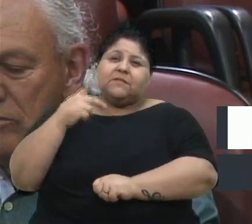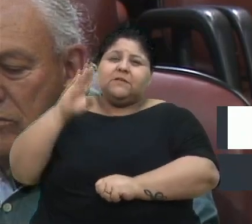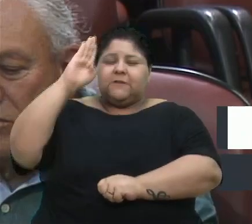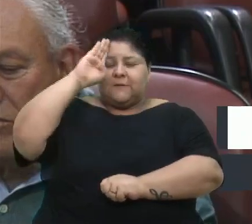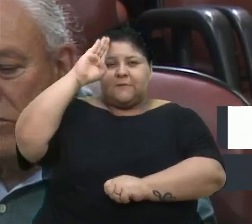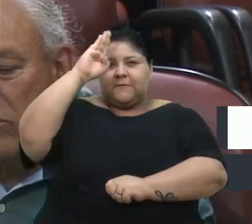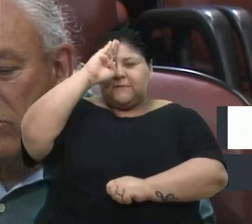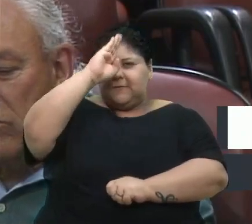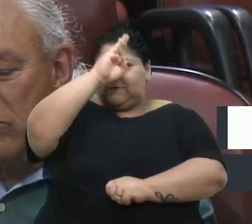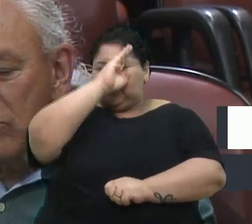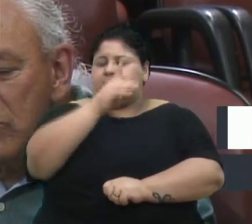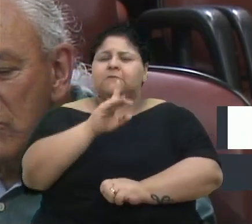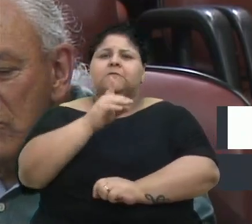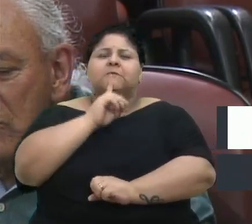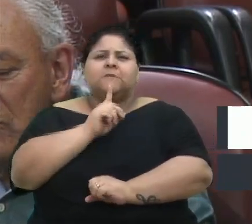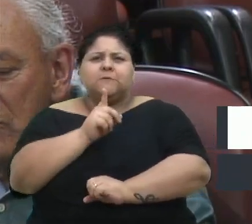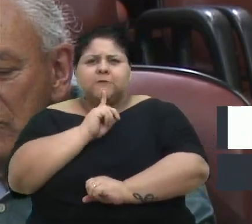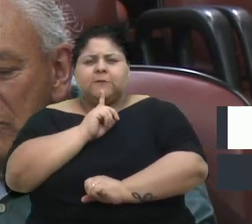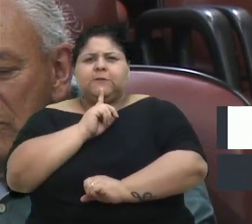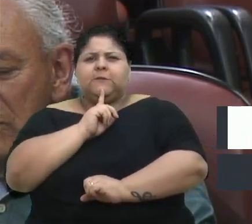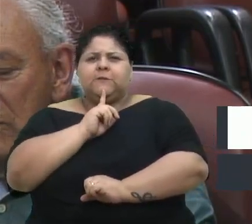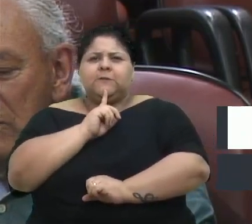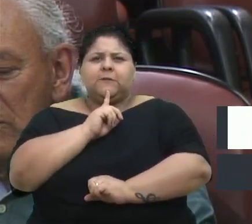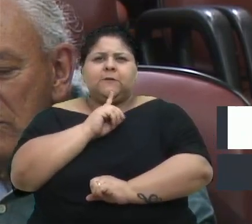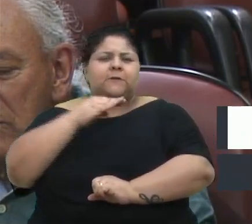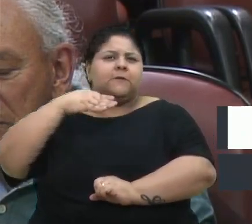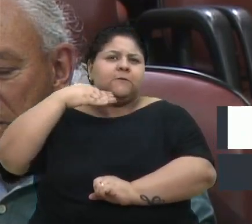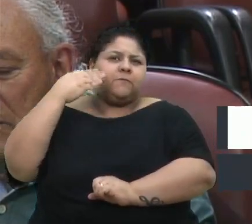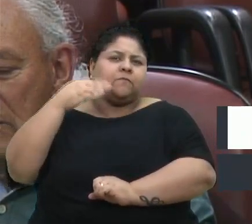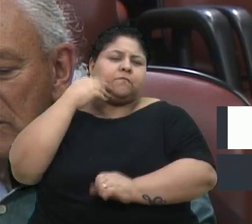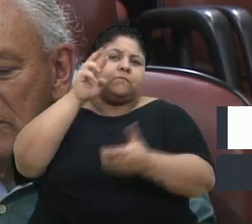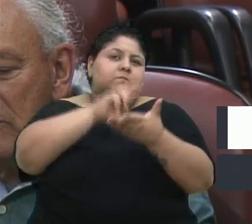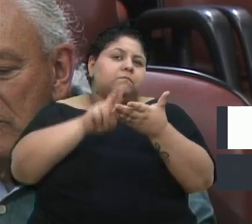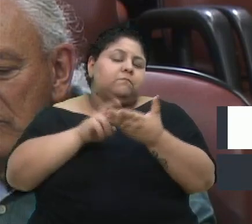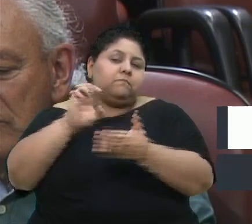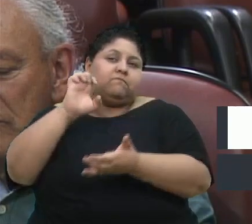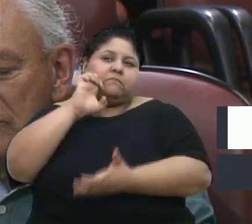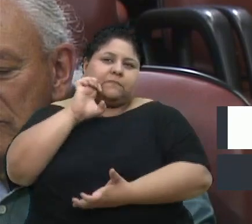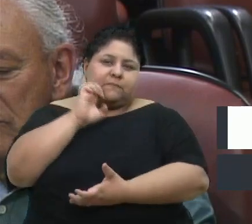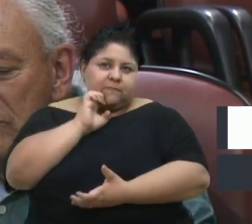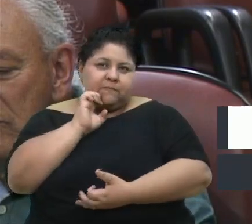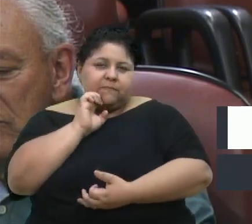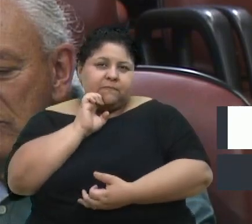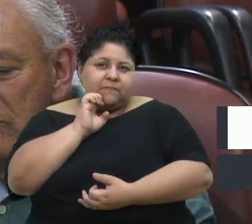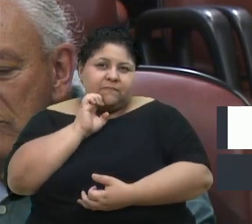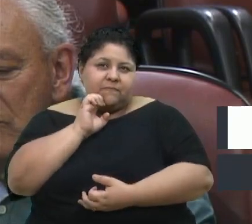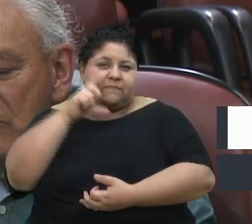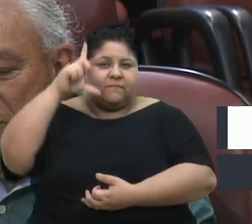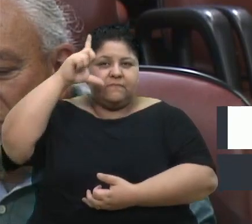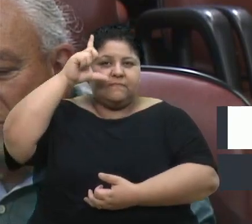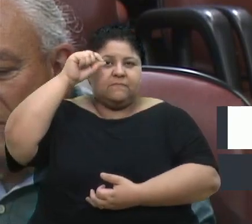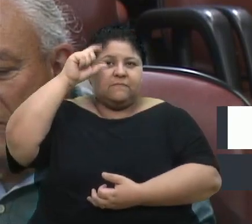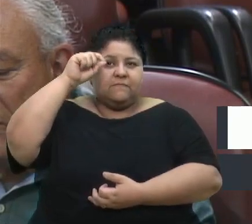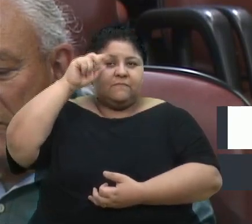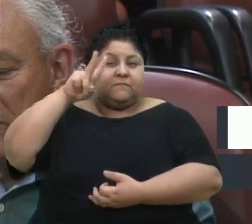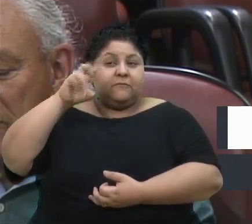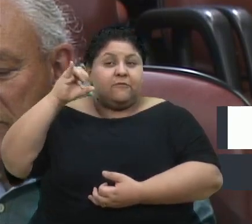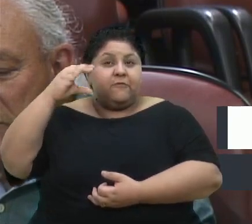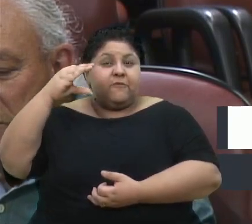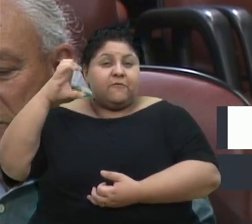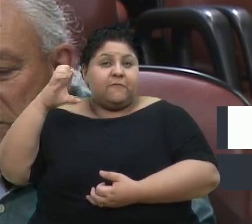vereador Alberto Meneguzzi, Alexandre Bortoluz, a relatora Estela Balardim, o Maurício Scalco, vice-presidente,